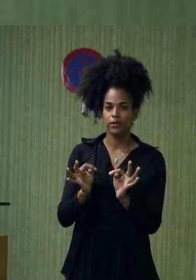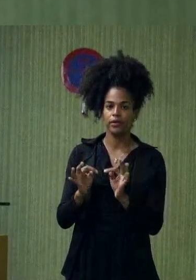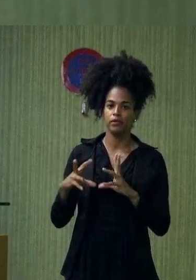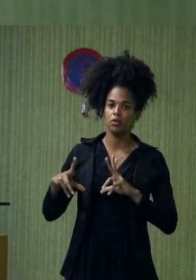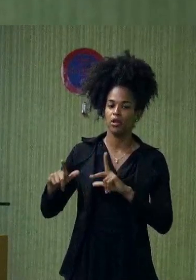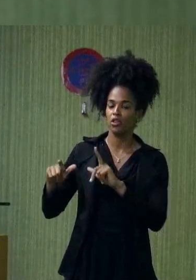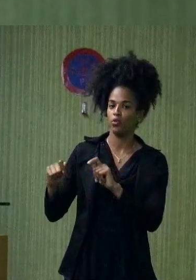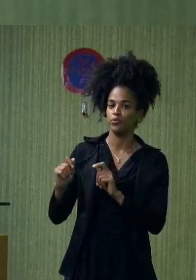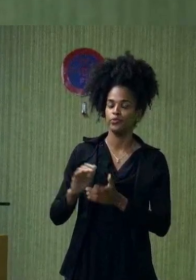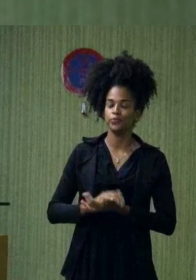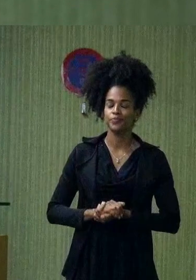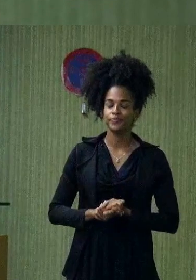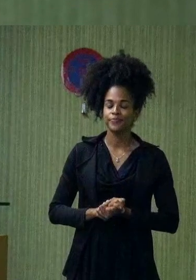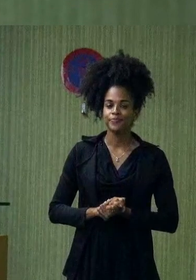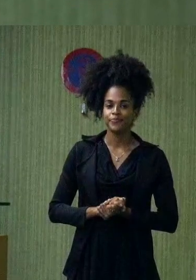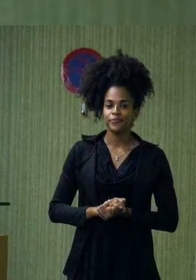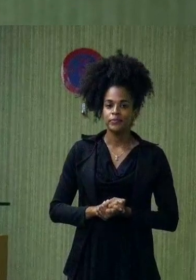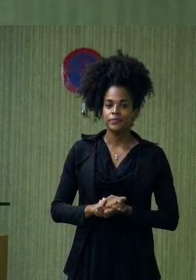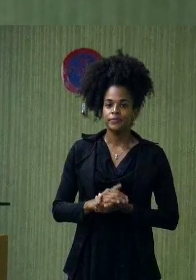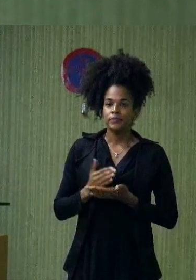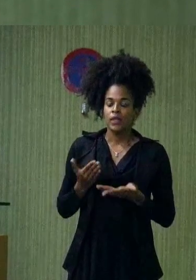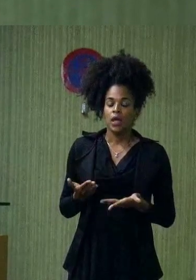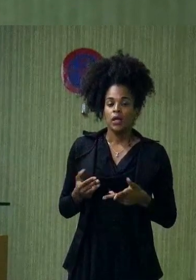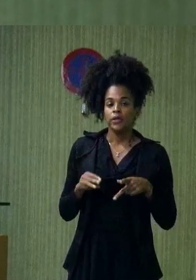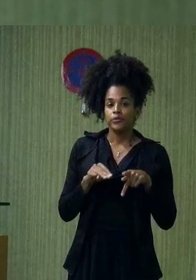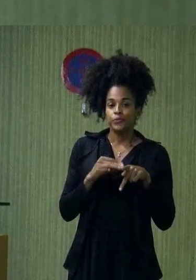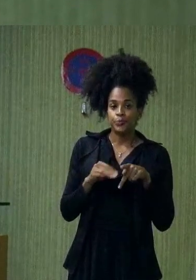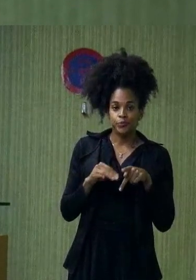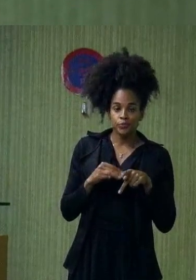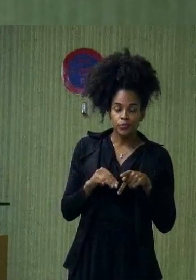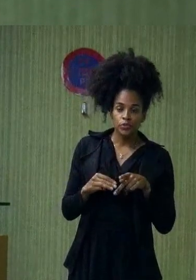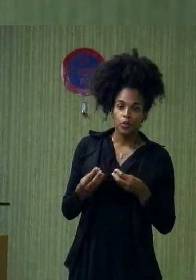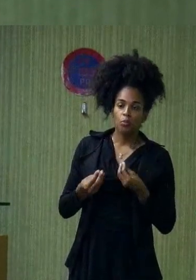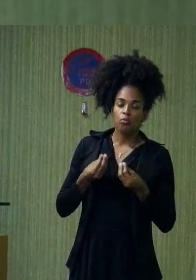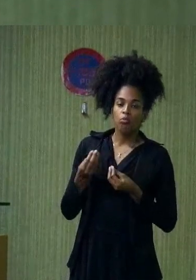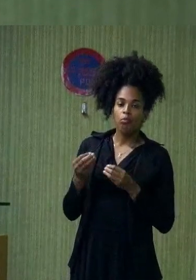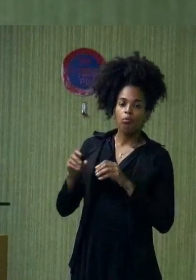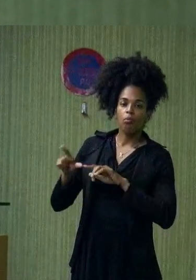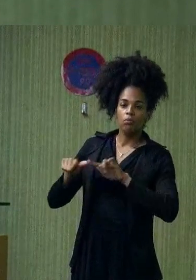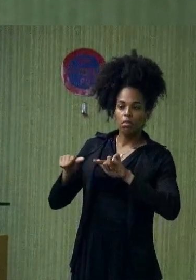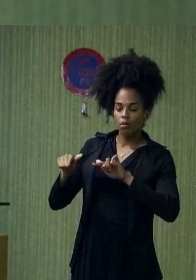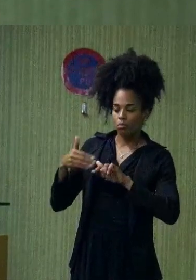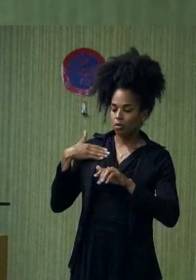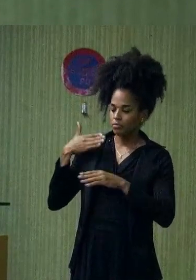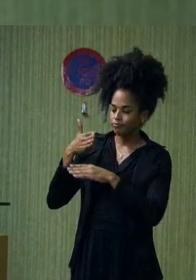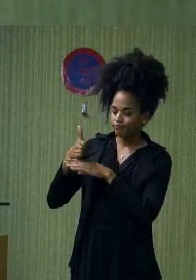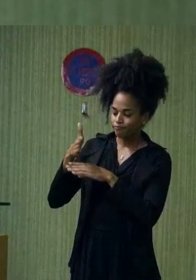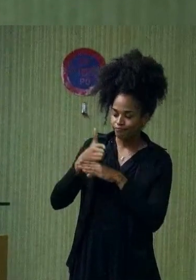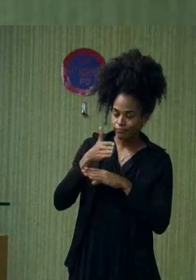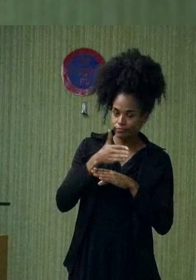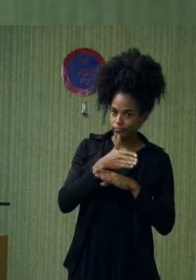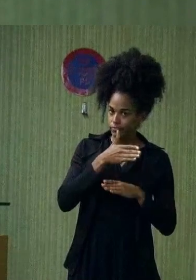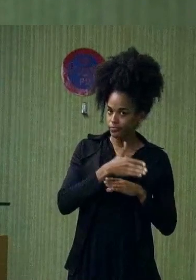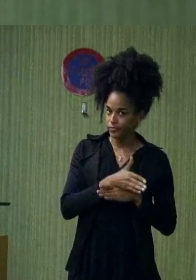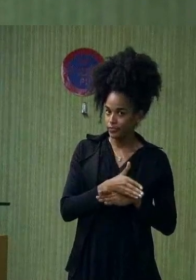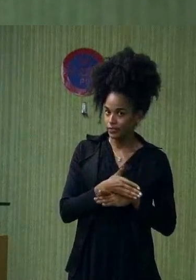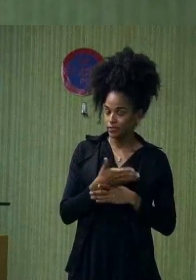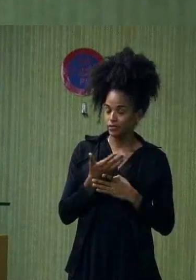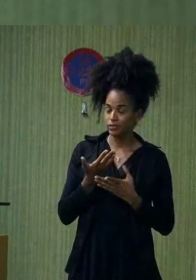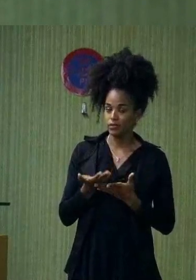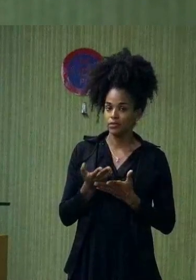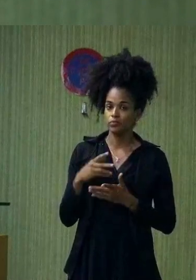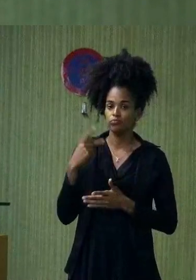passar atuação do Ministério Público nas áreas né no caso eh atuação extrajudicial dos